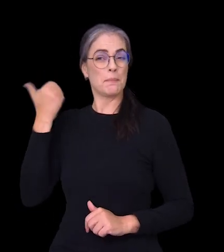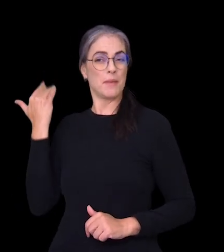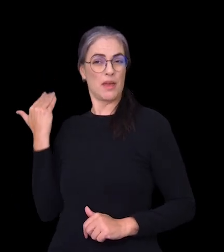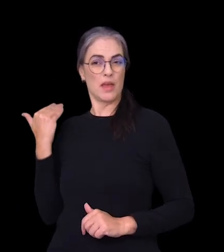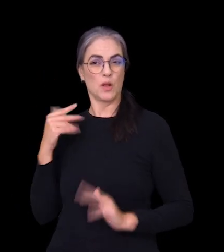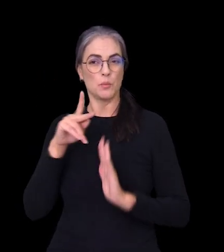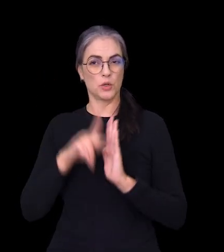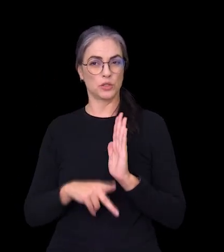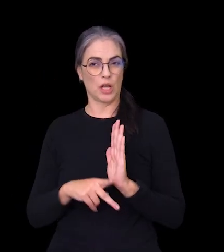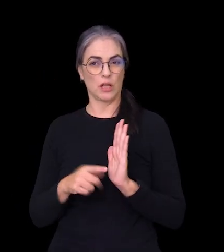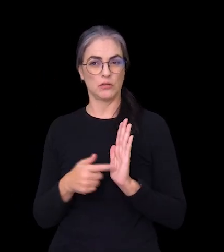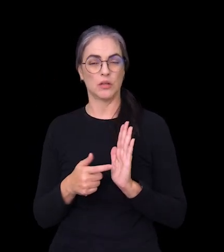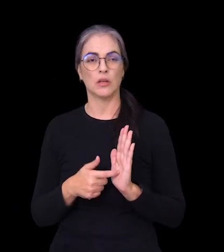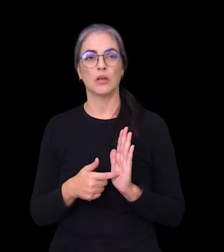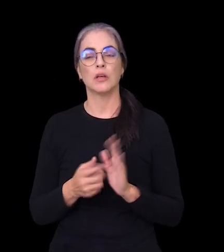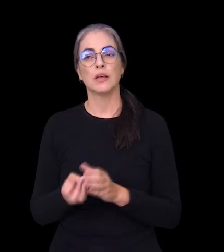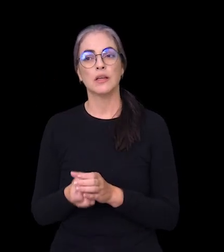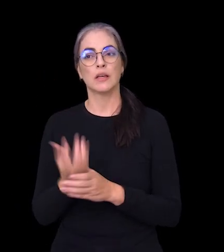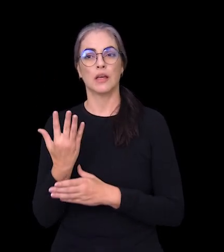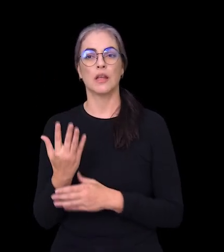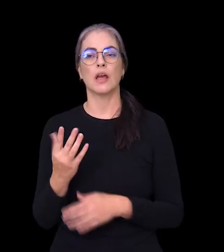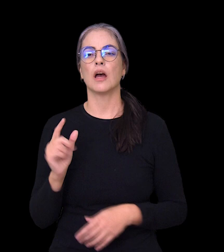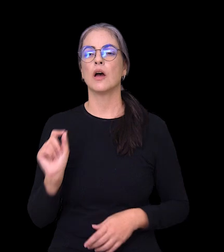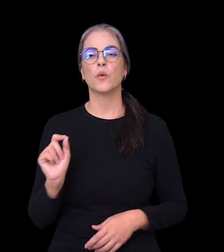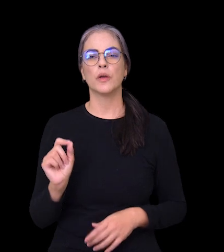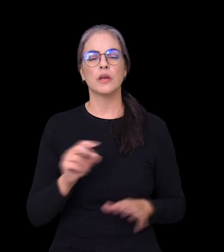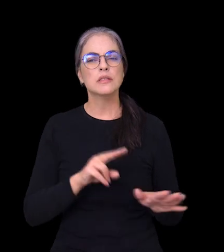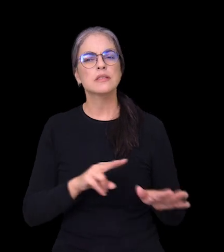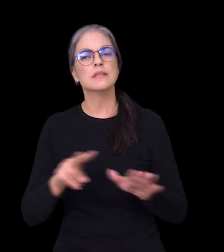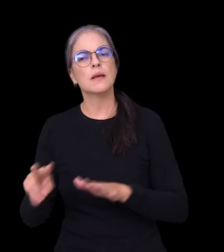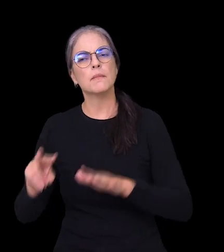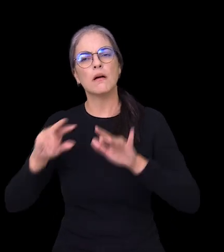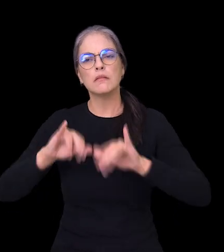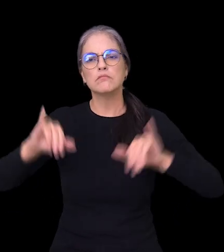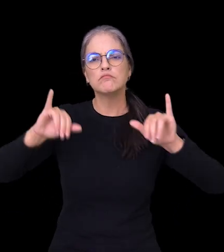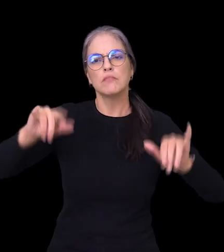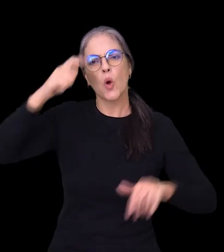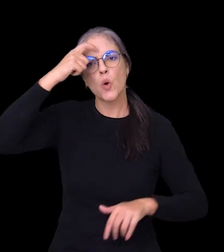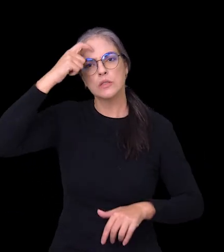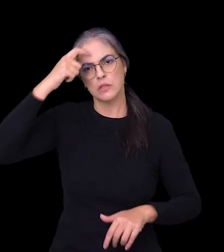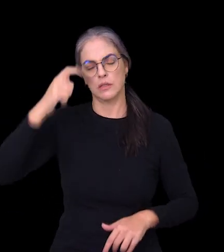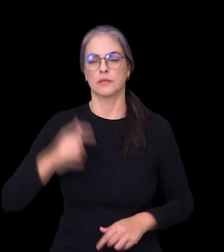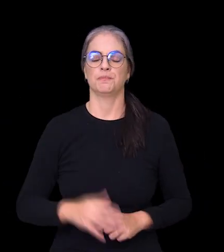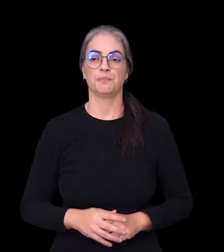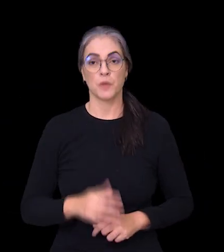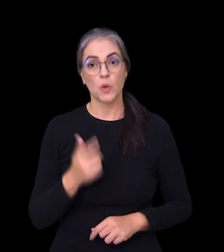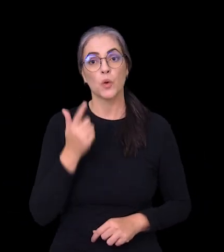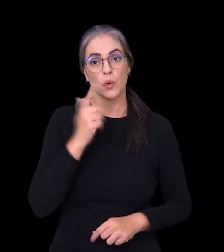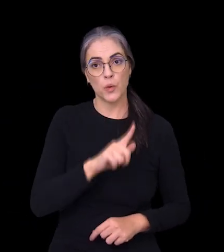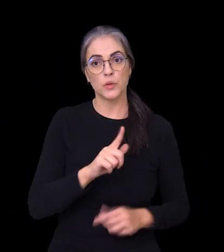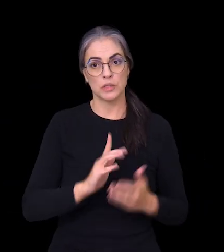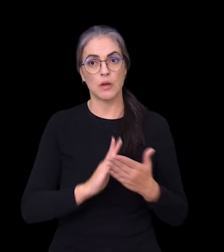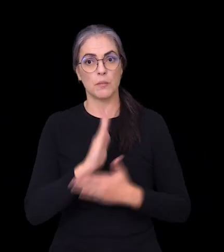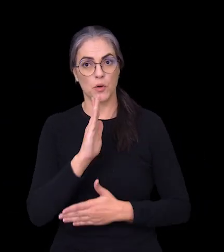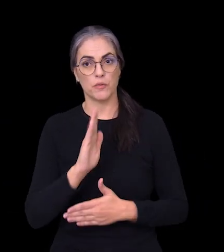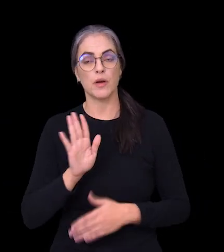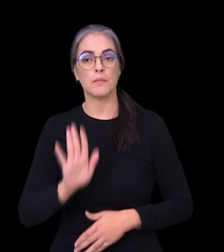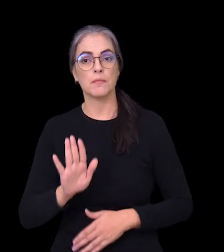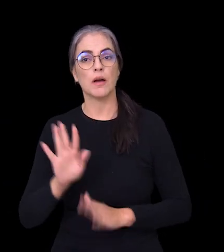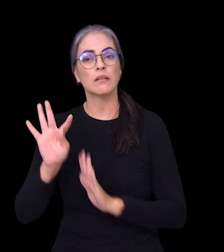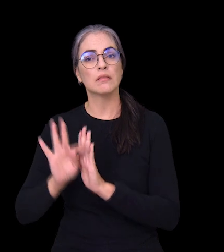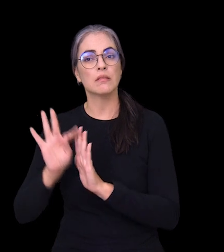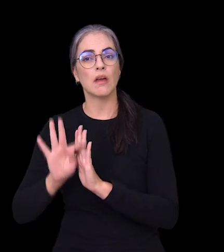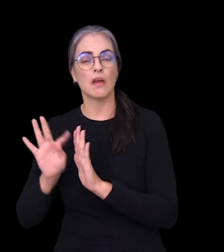versão, era a criação de uma semana de conscientização. E nós conseguimos aprovar com um substitutivo que inclui